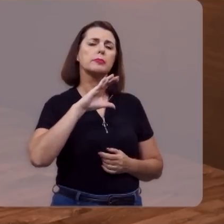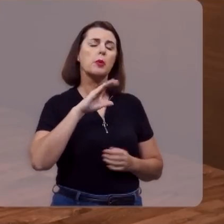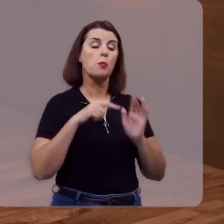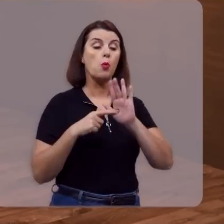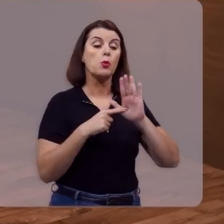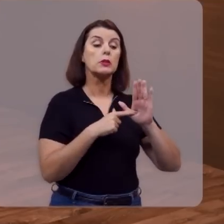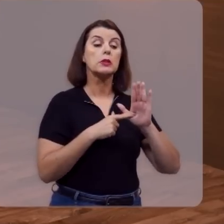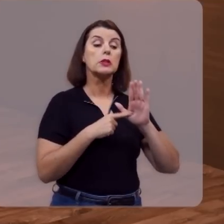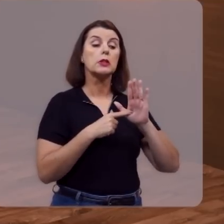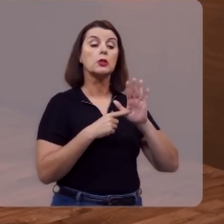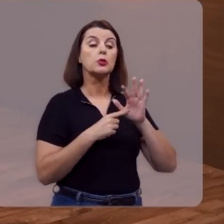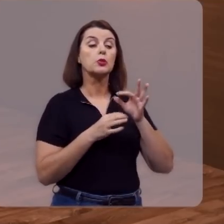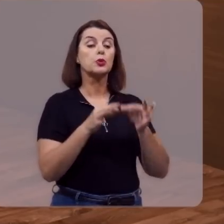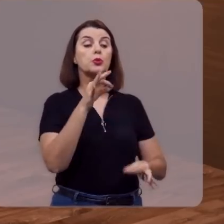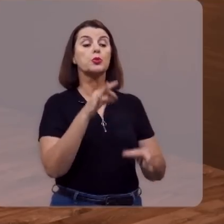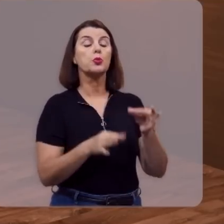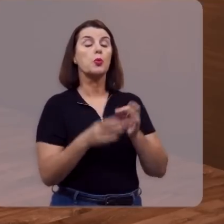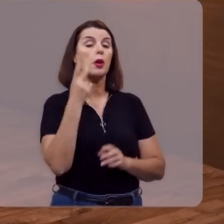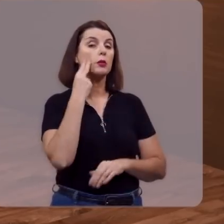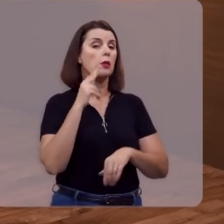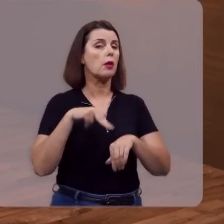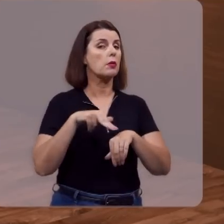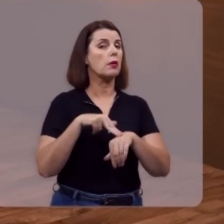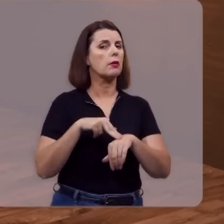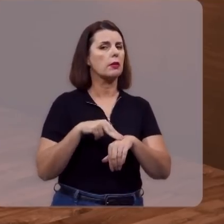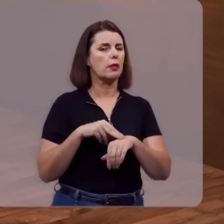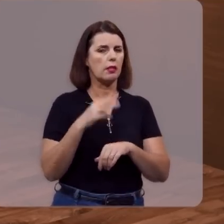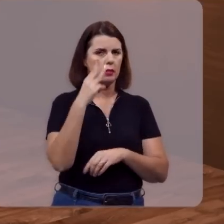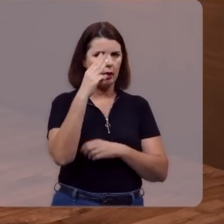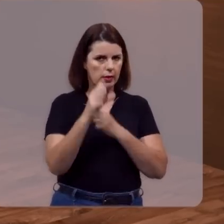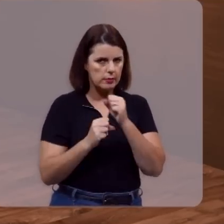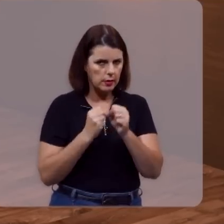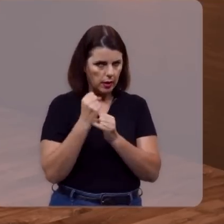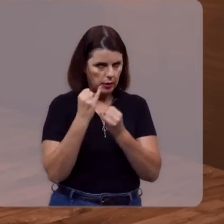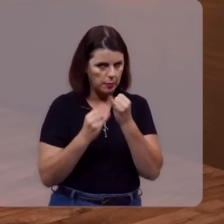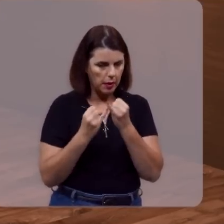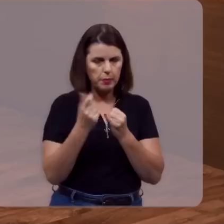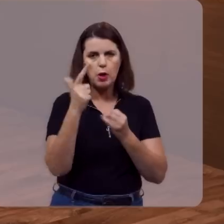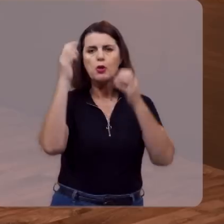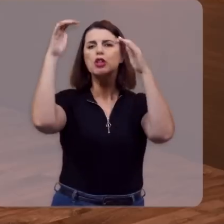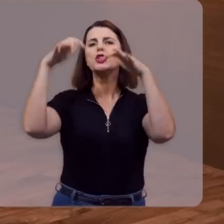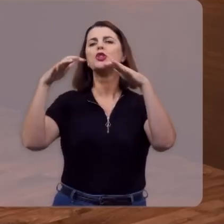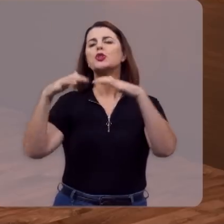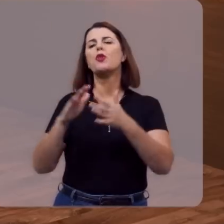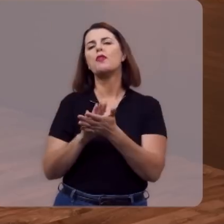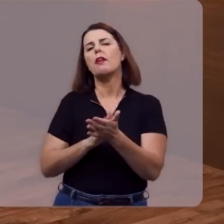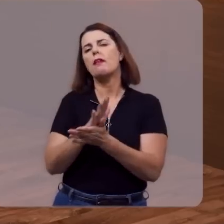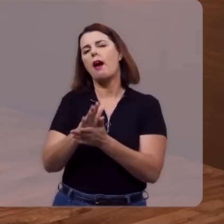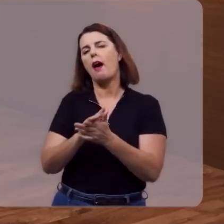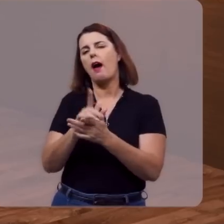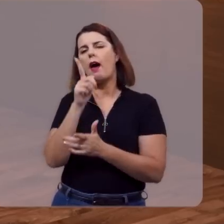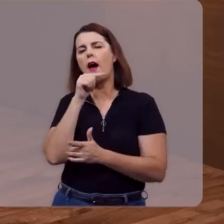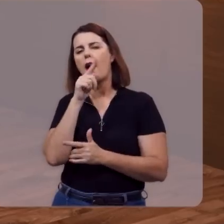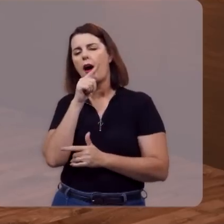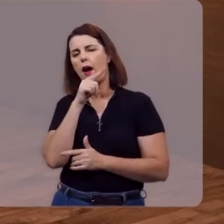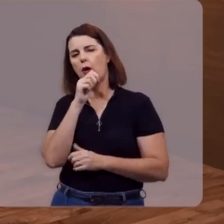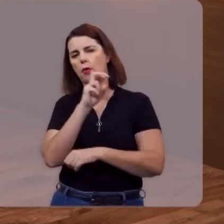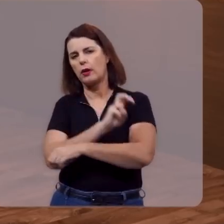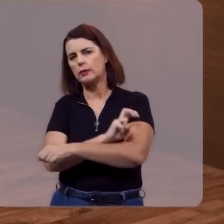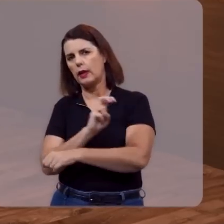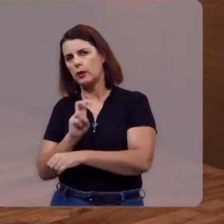nação, dizendo que nos próximos 3 anos e meio não haveria chuva nem orvalho em